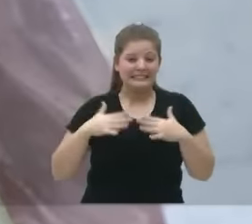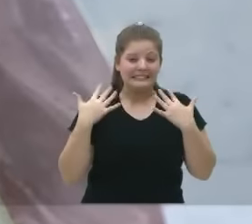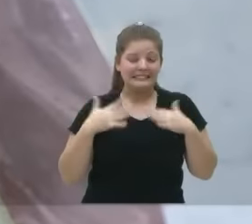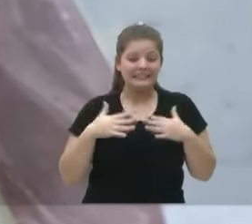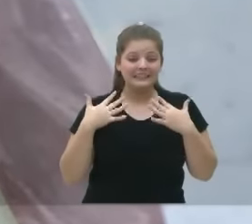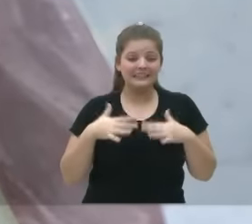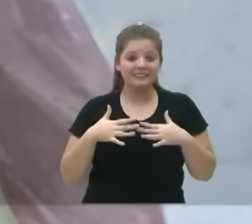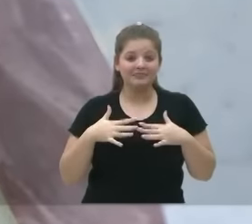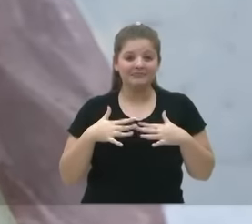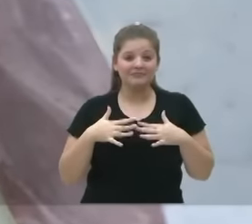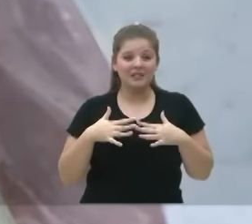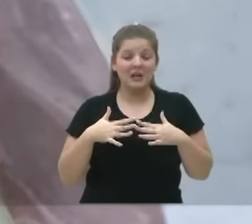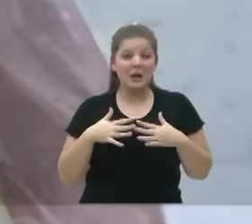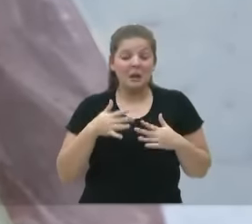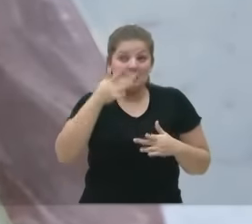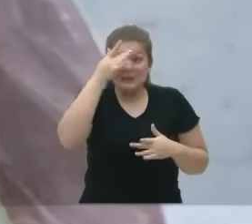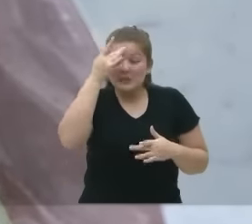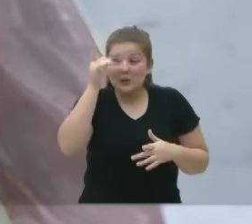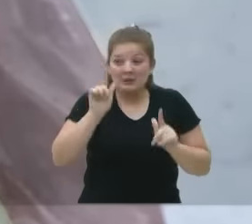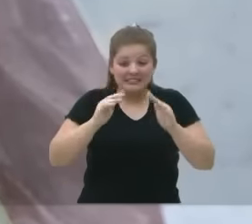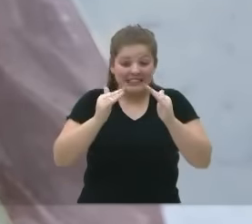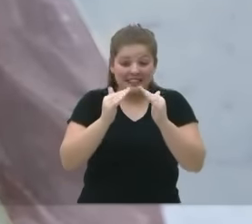ainda há desabrigados,